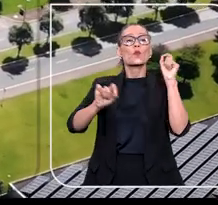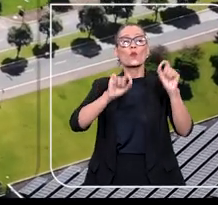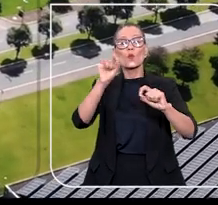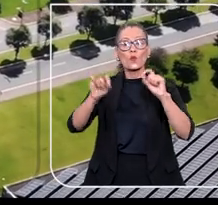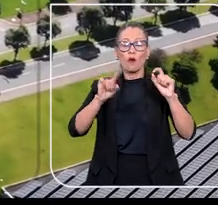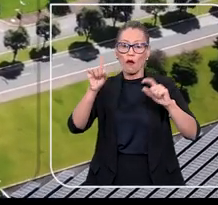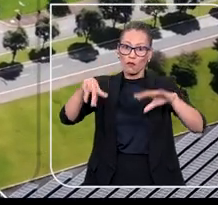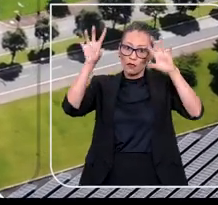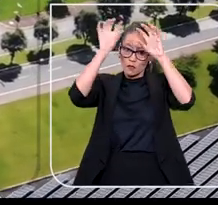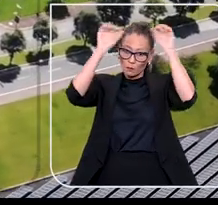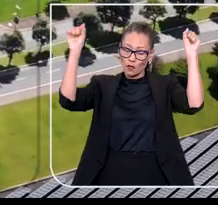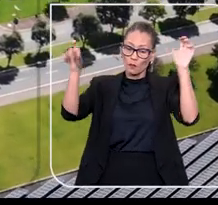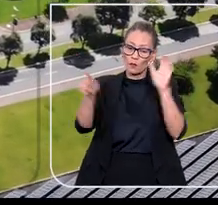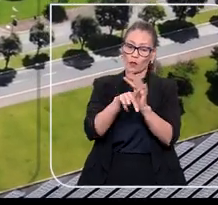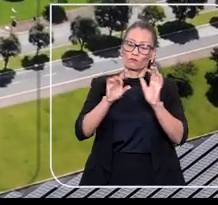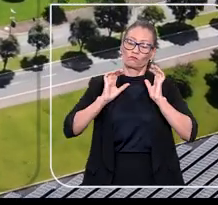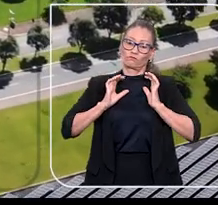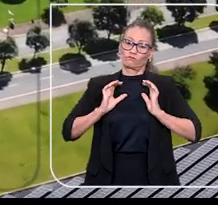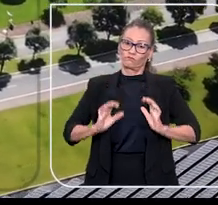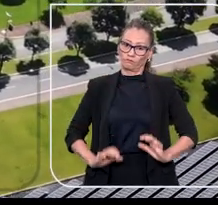o Tribunal da Cidadania.